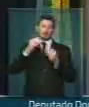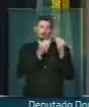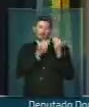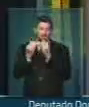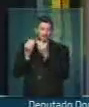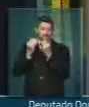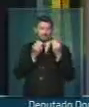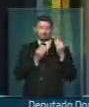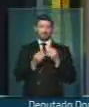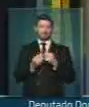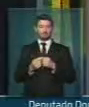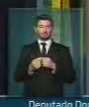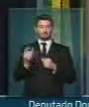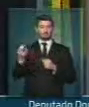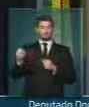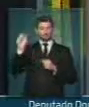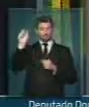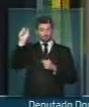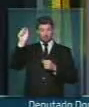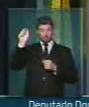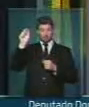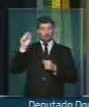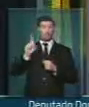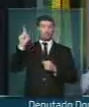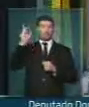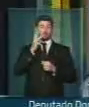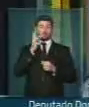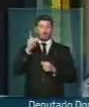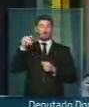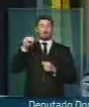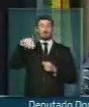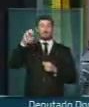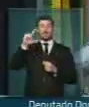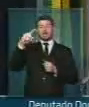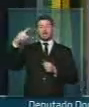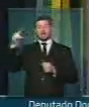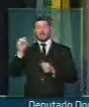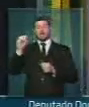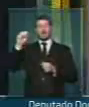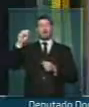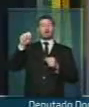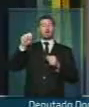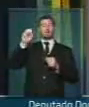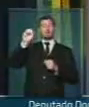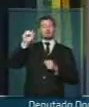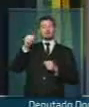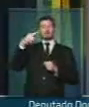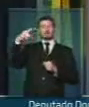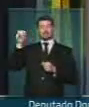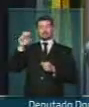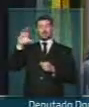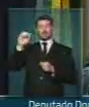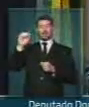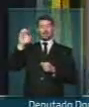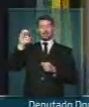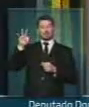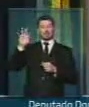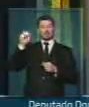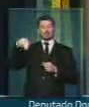Isso aqui no Maranhão chama melão de São Caetano. É uma fruta, é uma plantazinha que espalha pelo